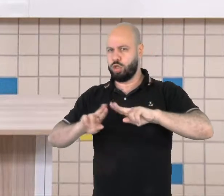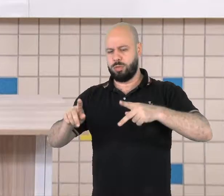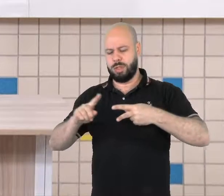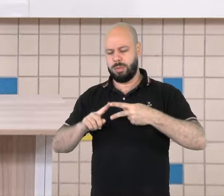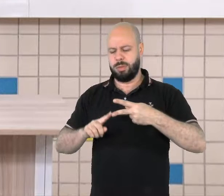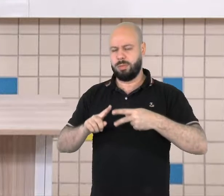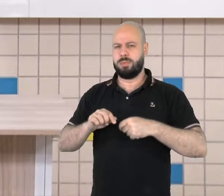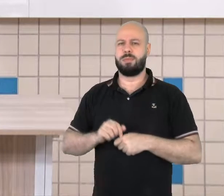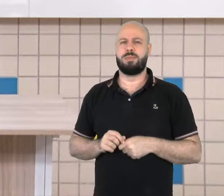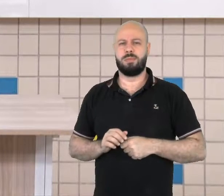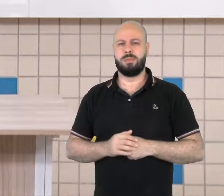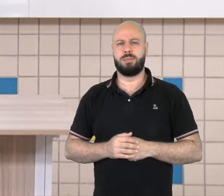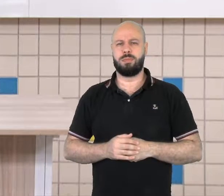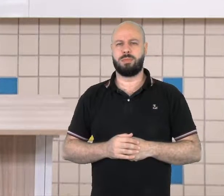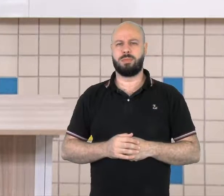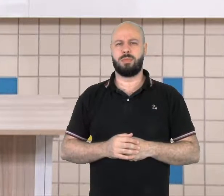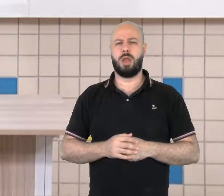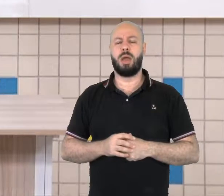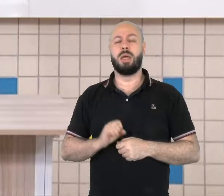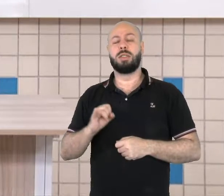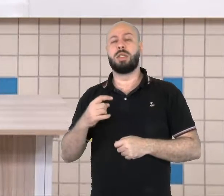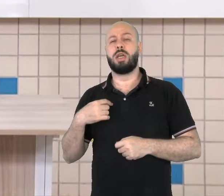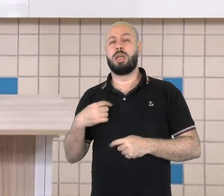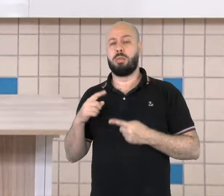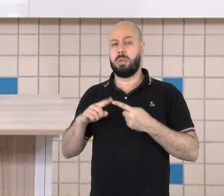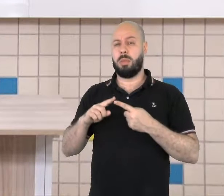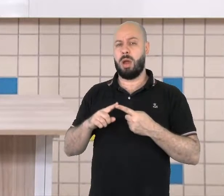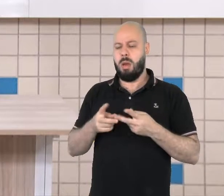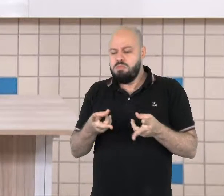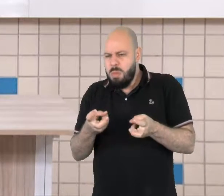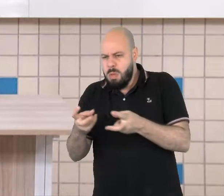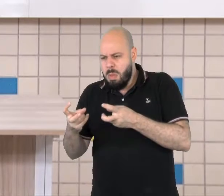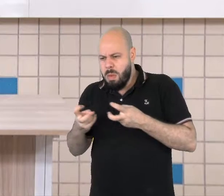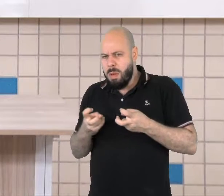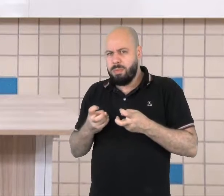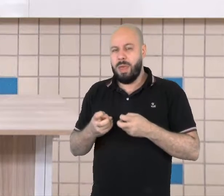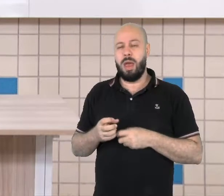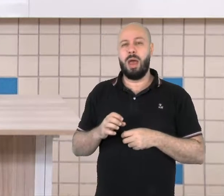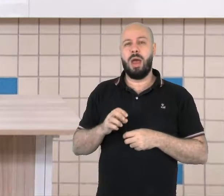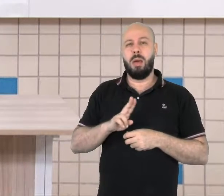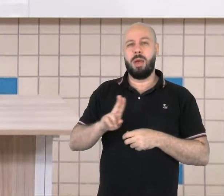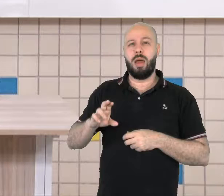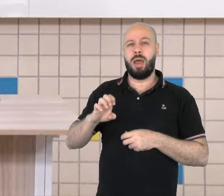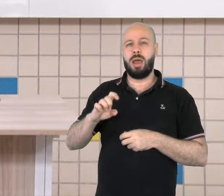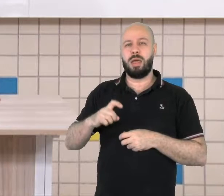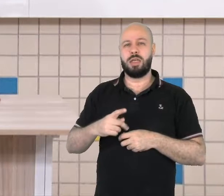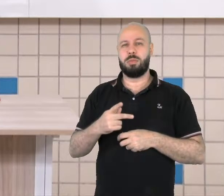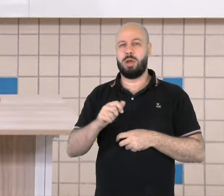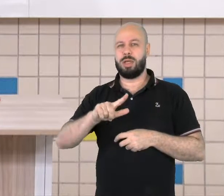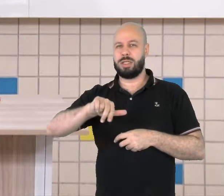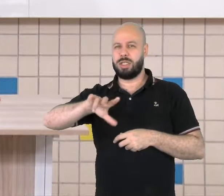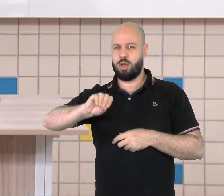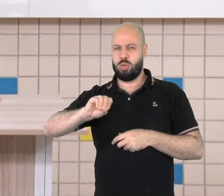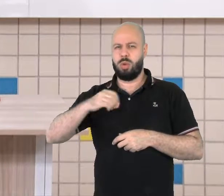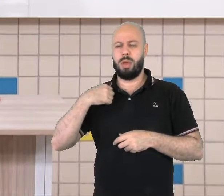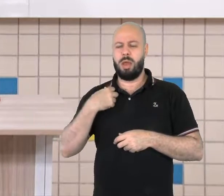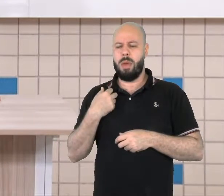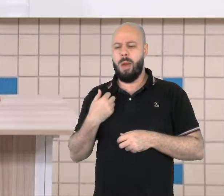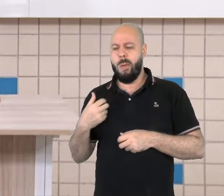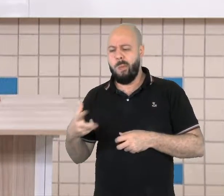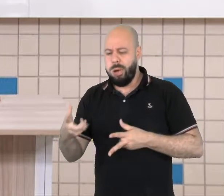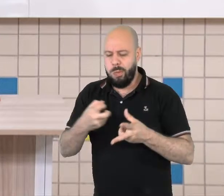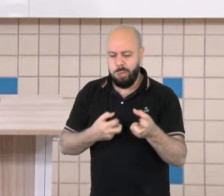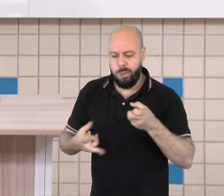colonialismo, tá? Quando você tem uma colônia de exploração, olha o nome, pessoal, você está indo para lá para retirar alguma